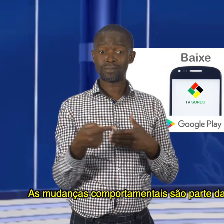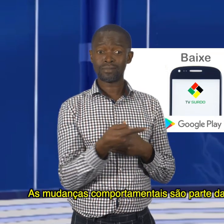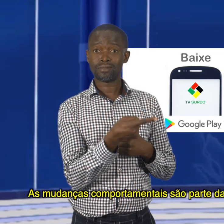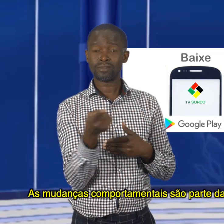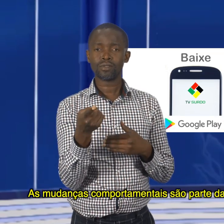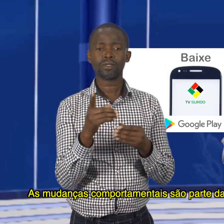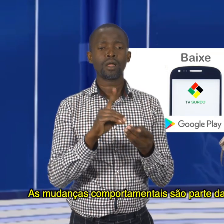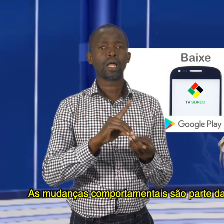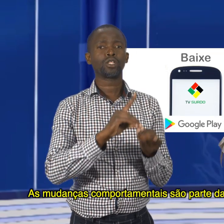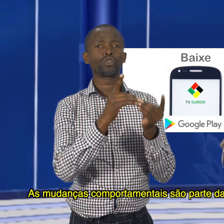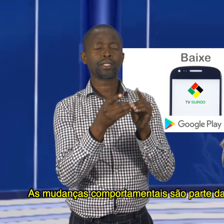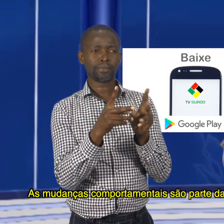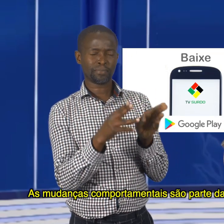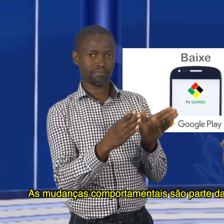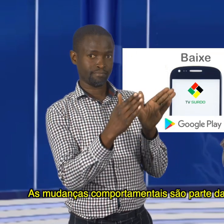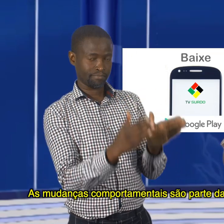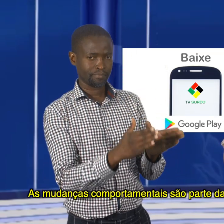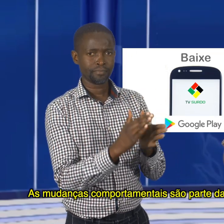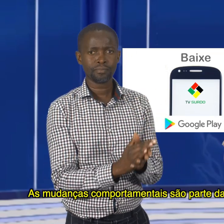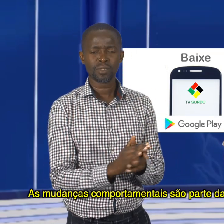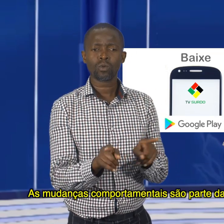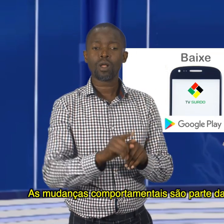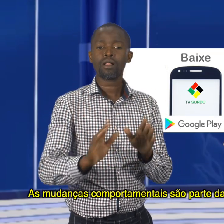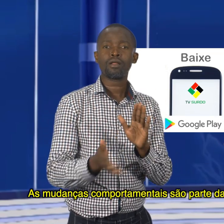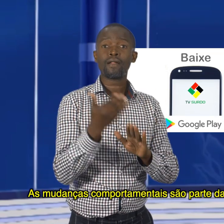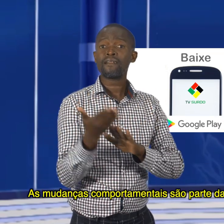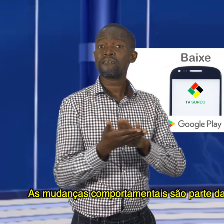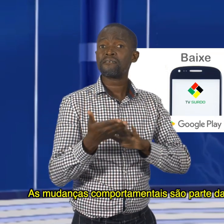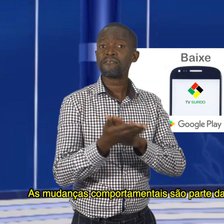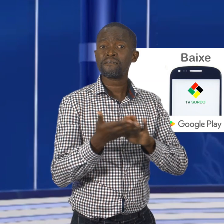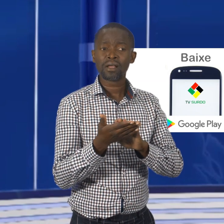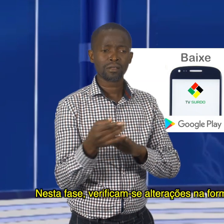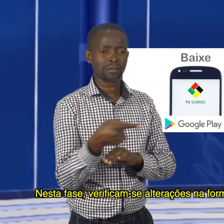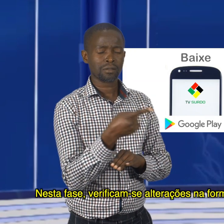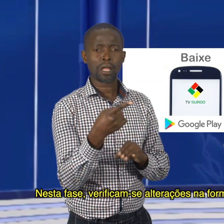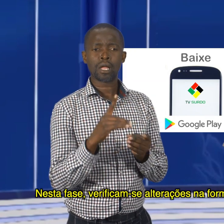mudanças comportamentais são parte das marcas da adolescência.